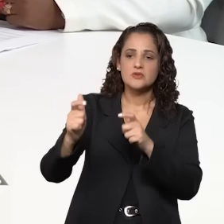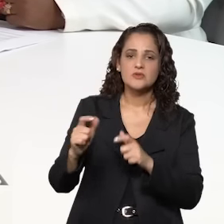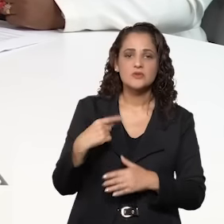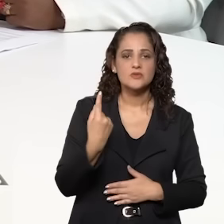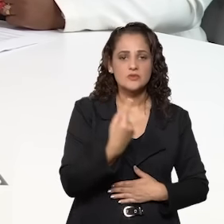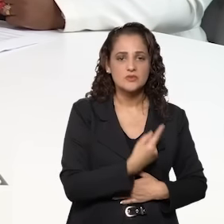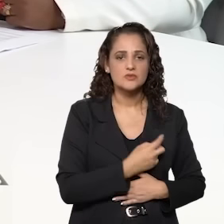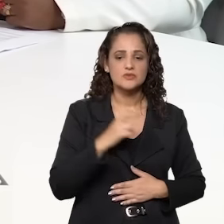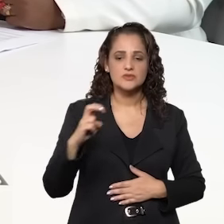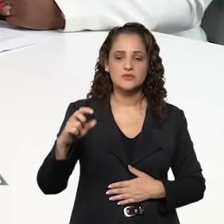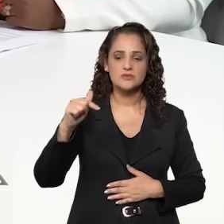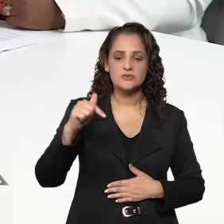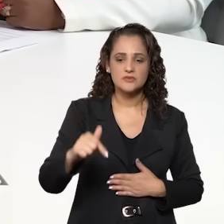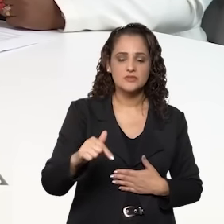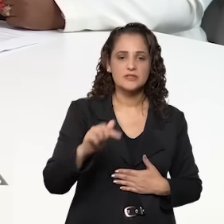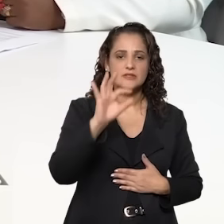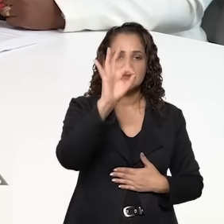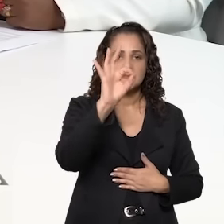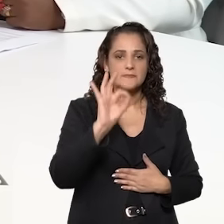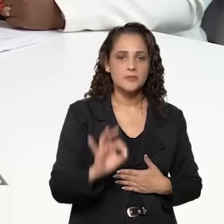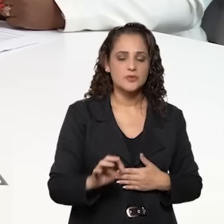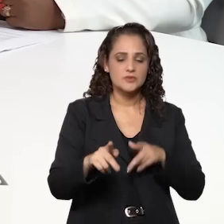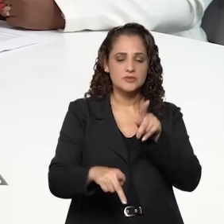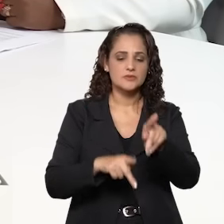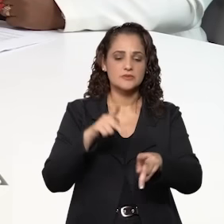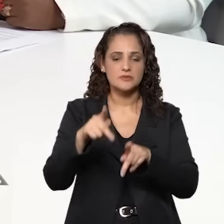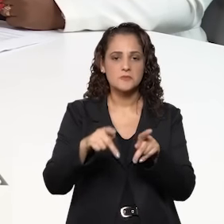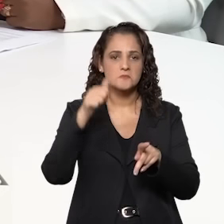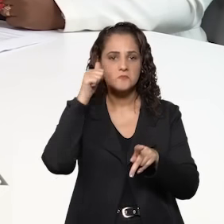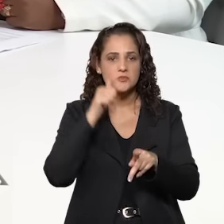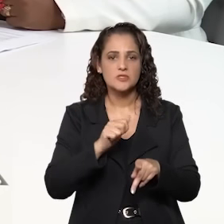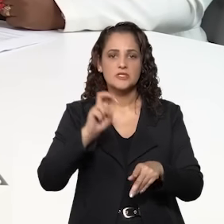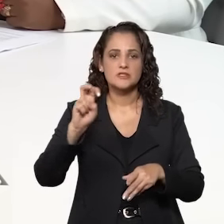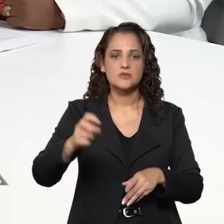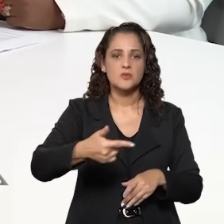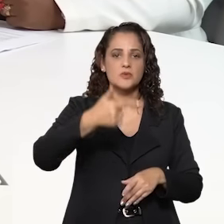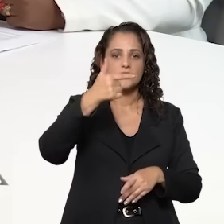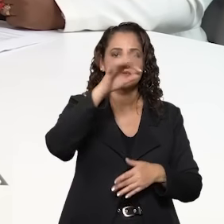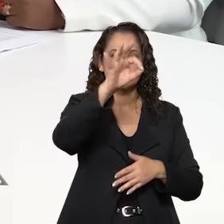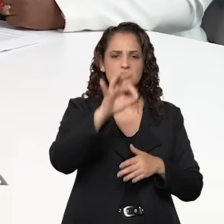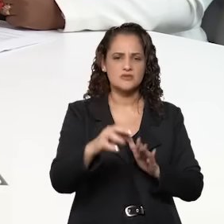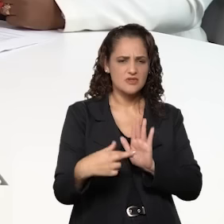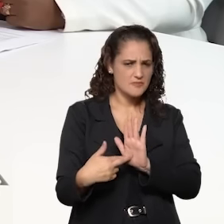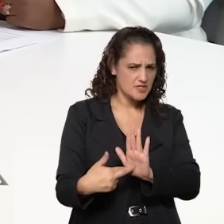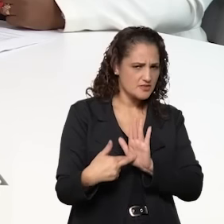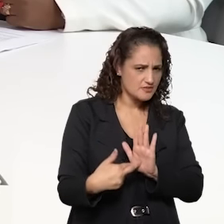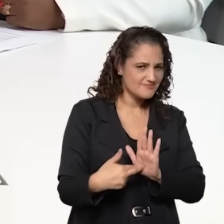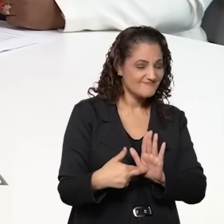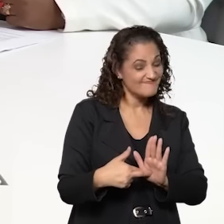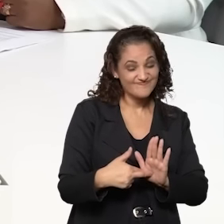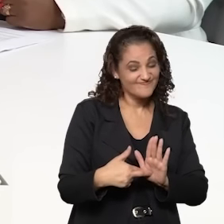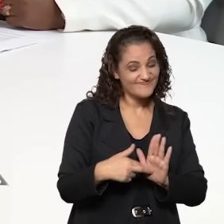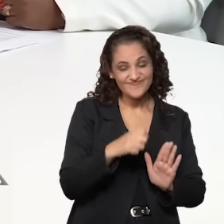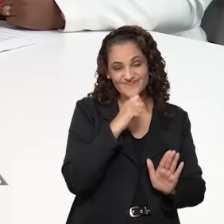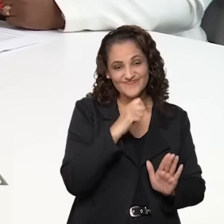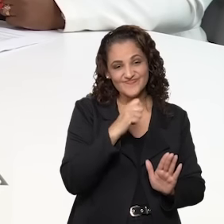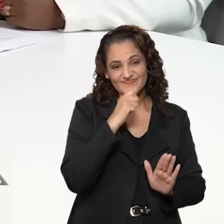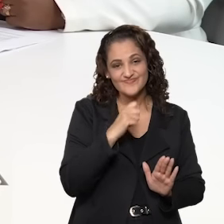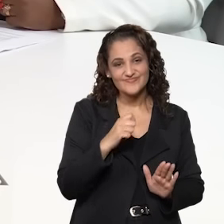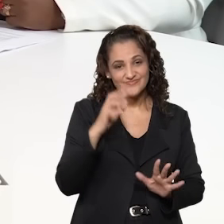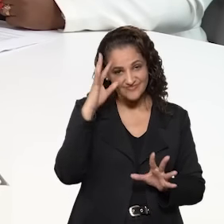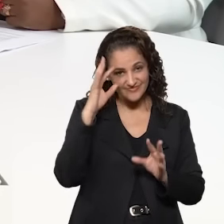52% nós estamos representados não então existe aliás nós estamos proporcionalmente